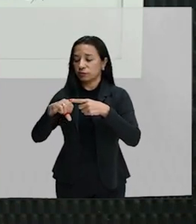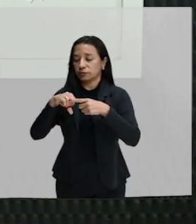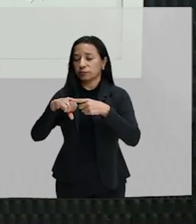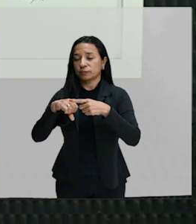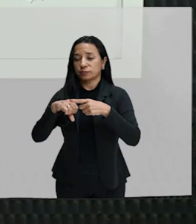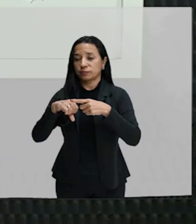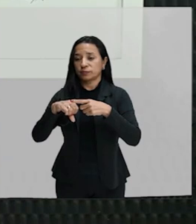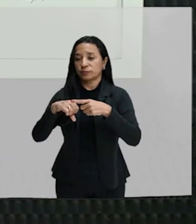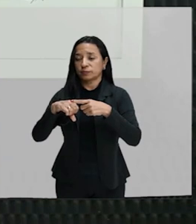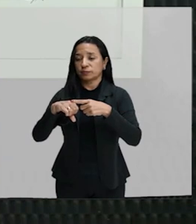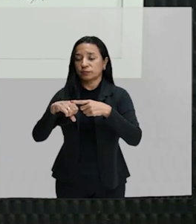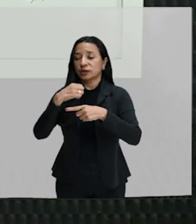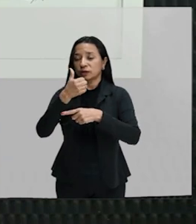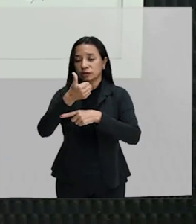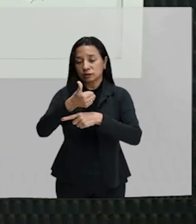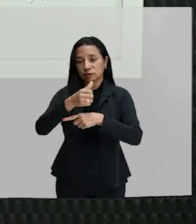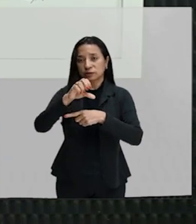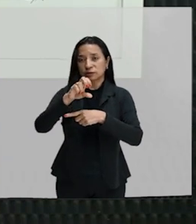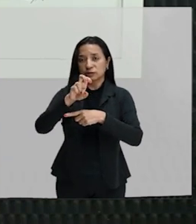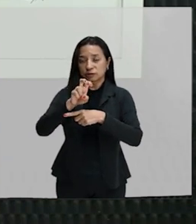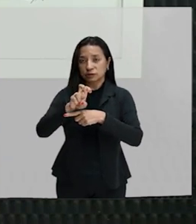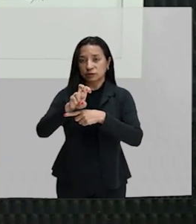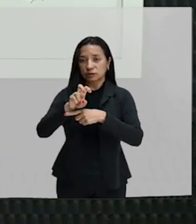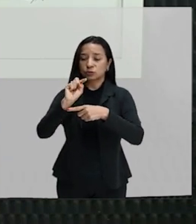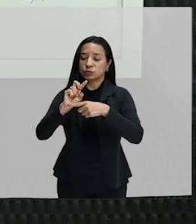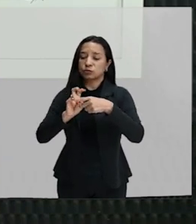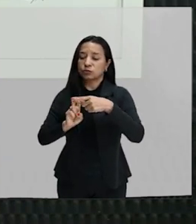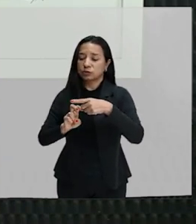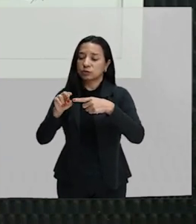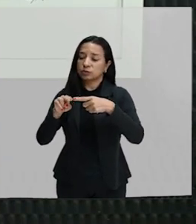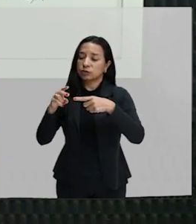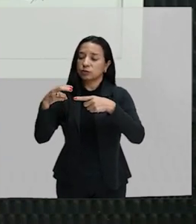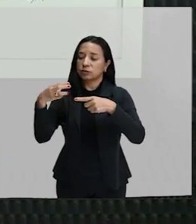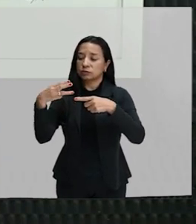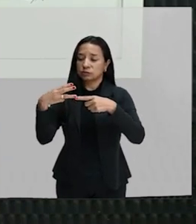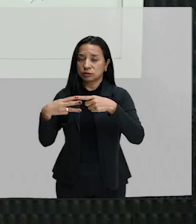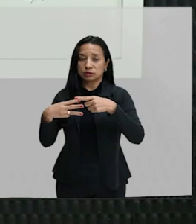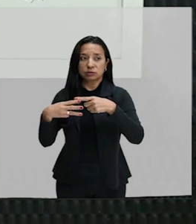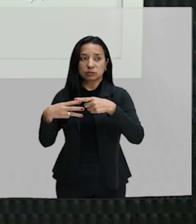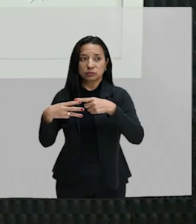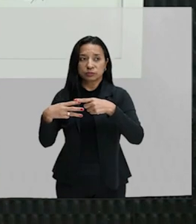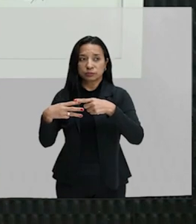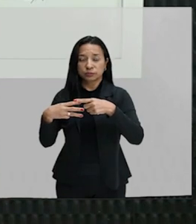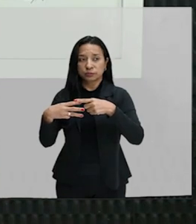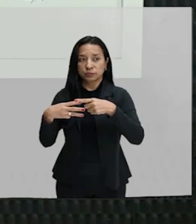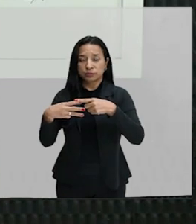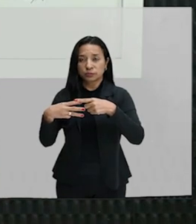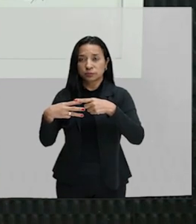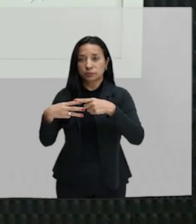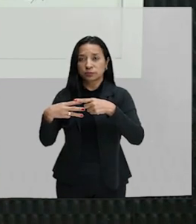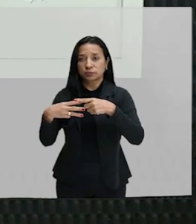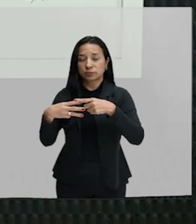15 di 5 é 3 ó 3 vai ser igual variação de temperatura na